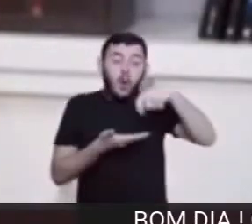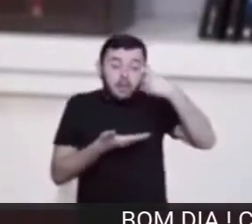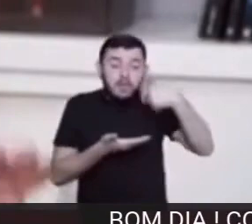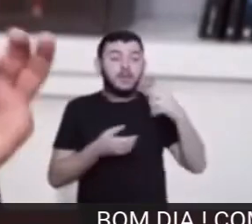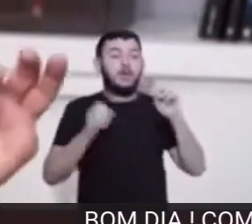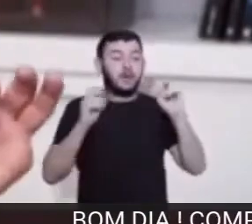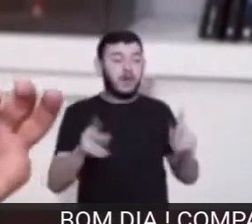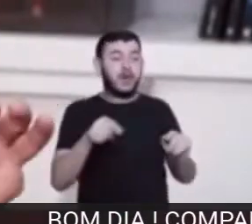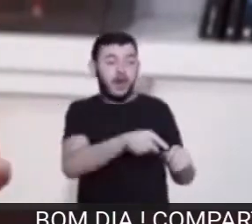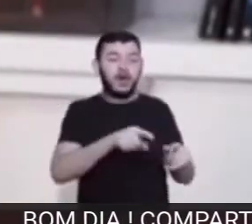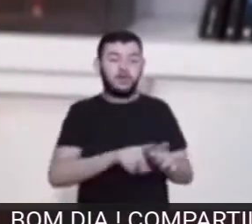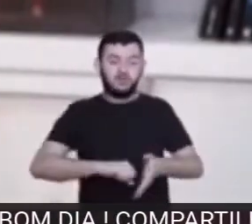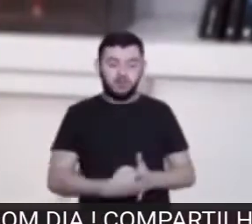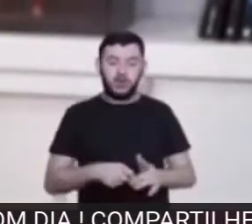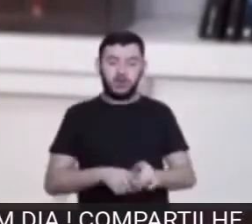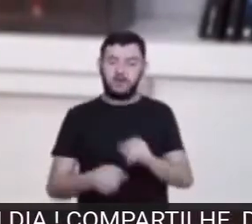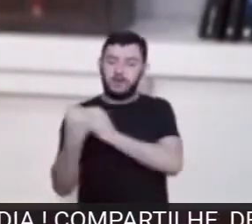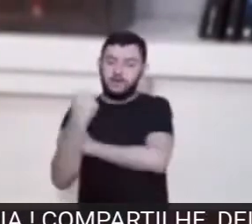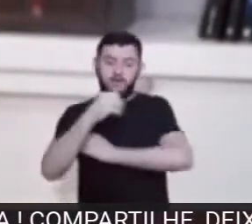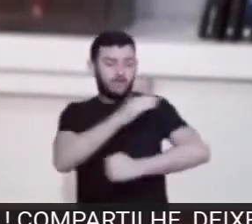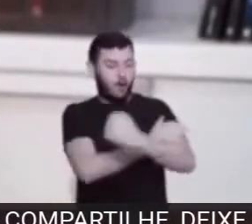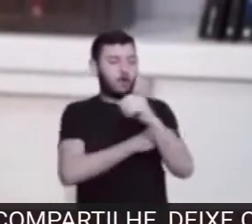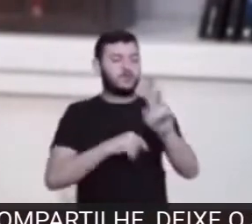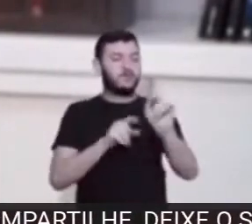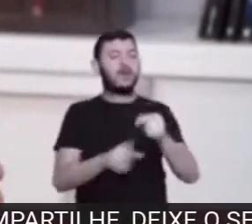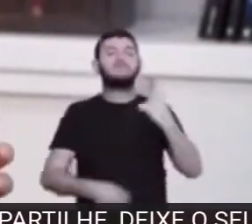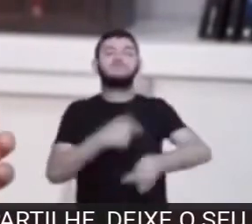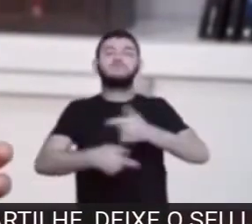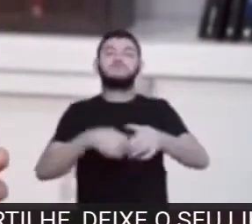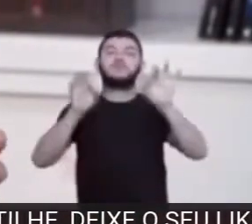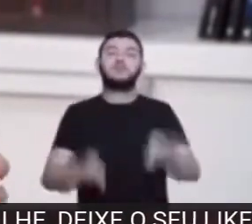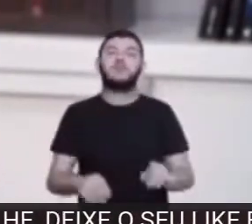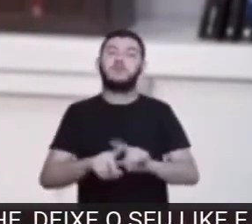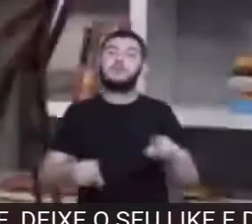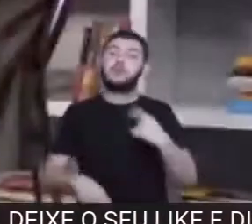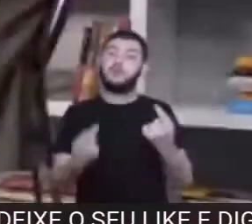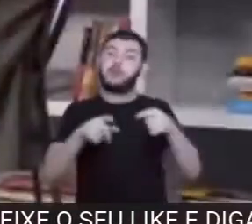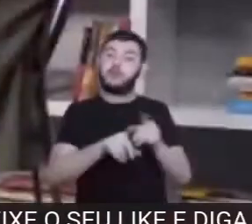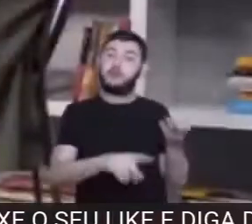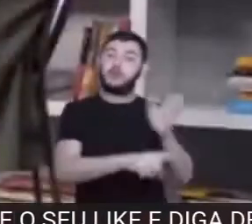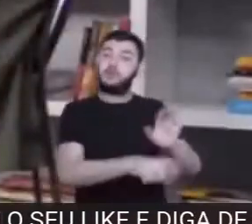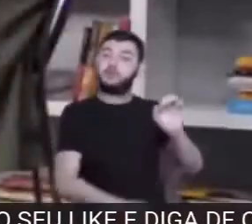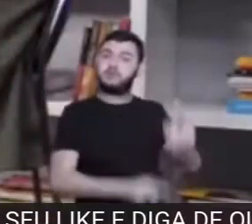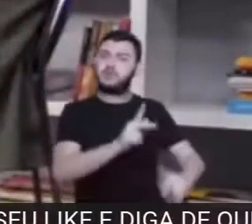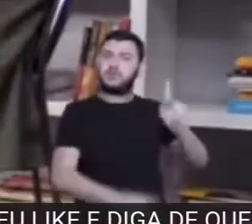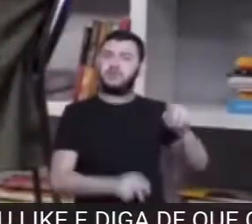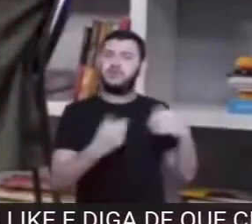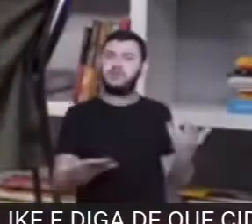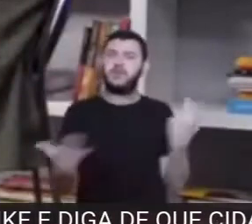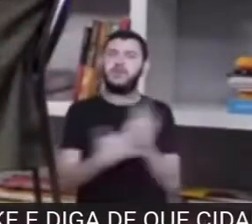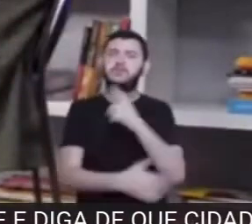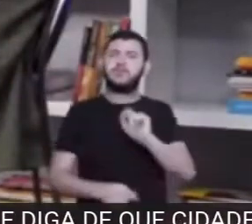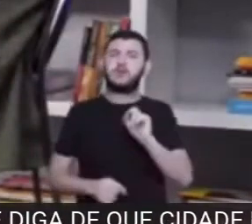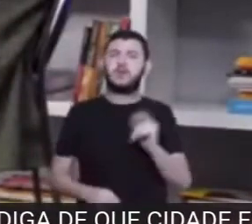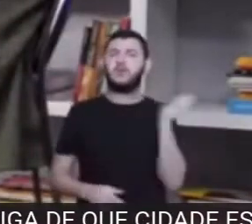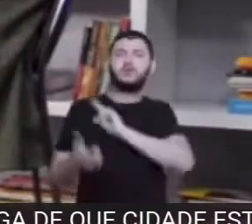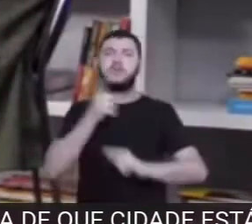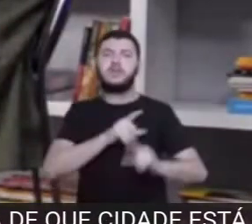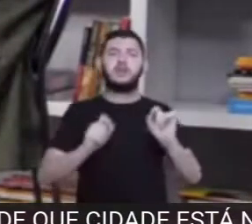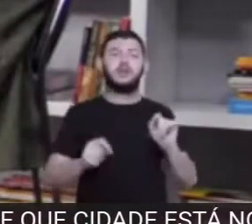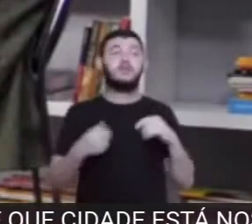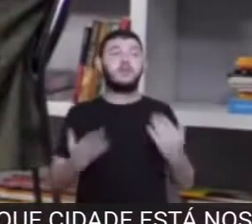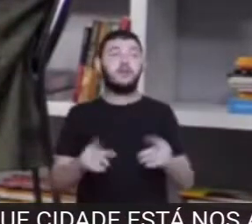primeiro tratar da sobrevivência humana. Então, isso foi destruído, eles conseguiram destruir. A morte do Chávez foi um peso muito